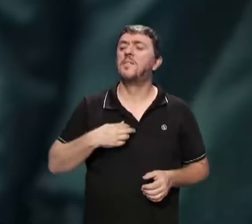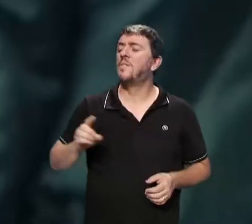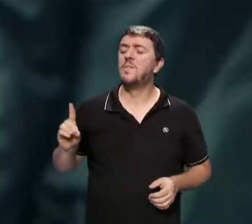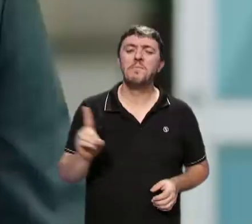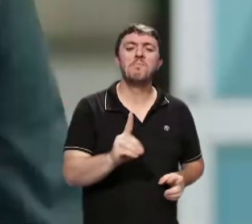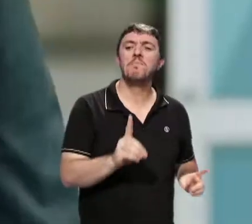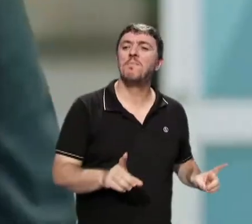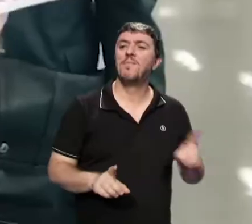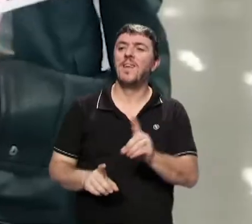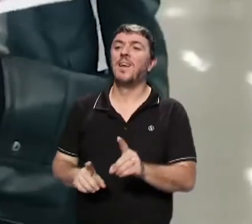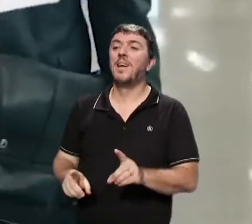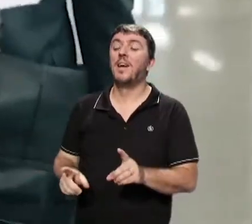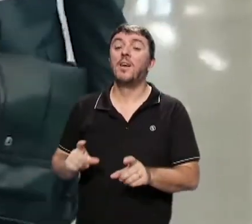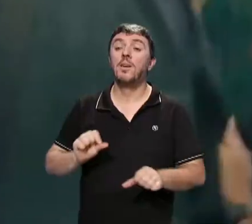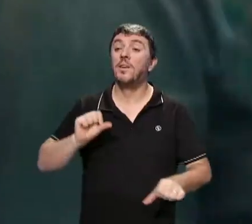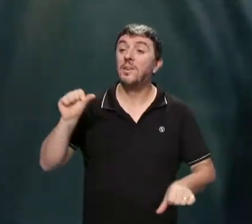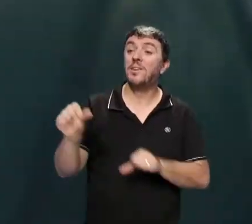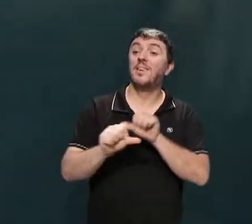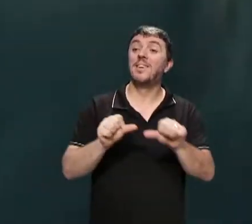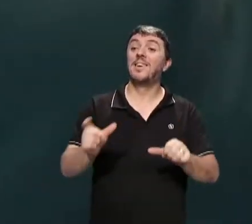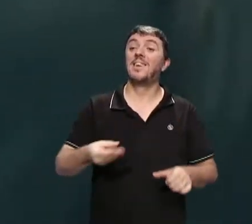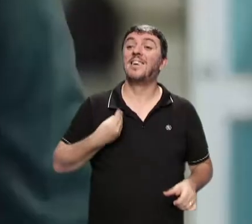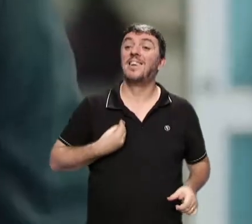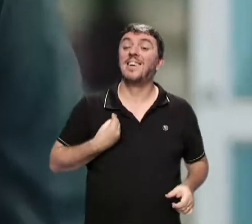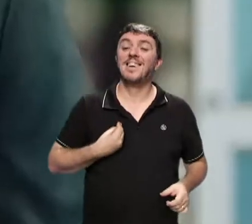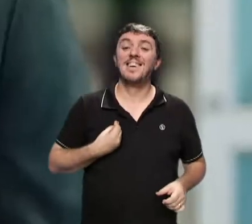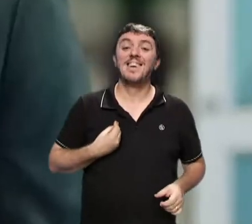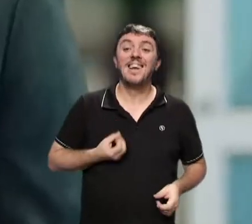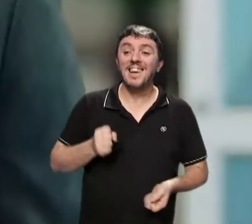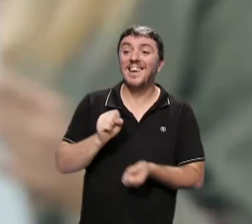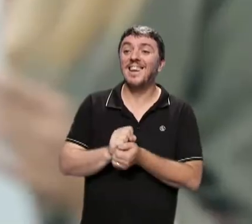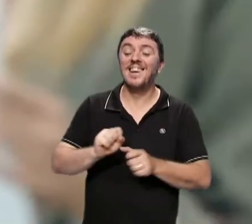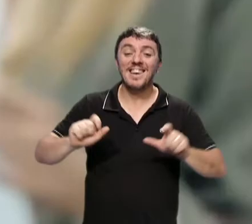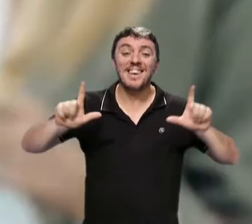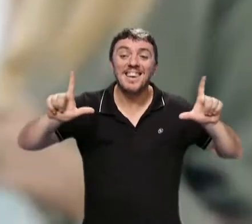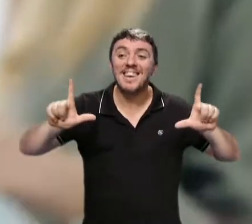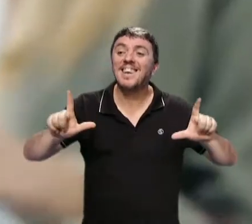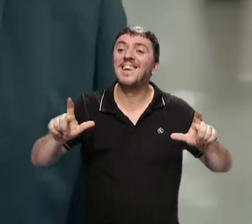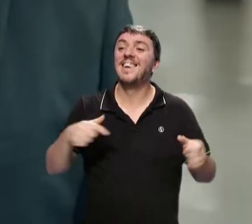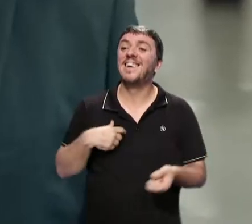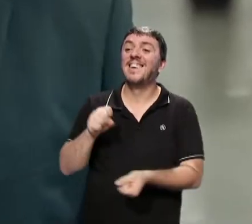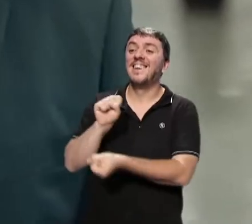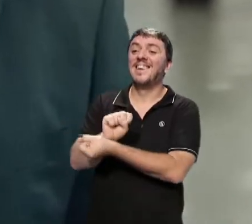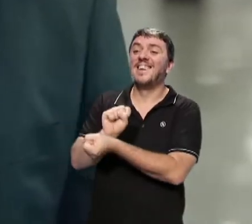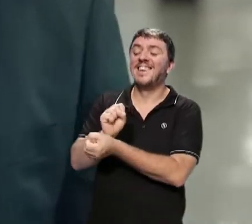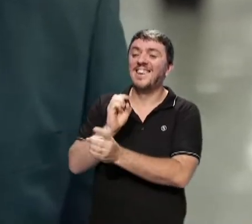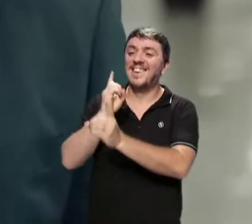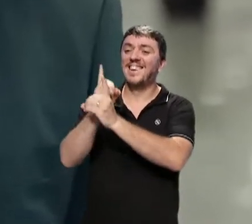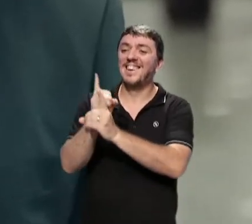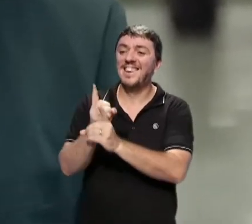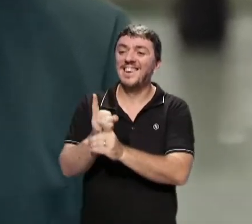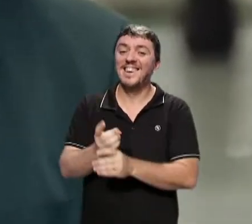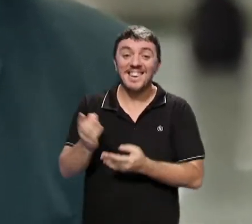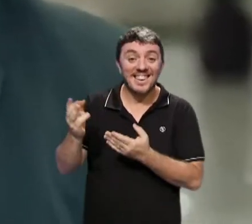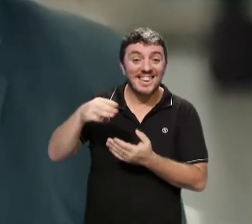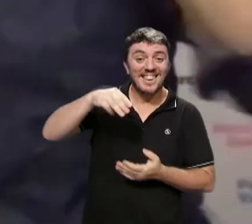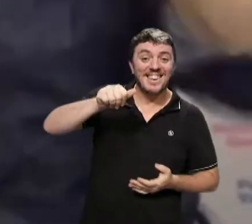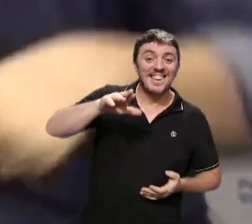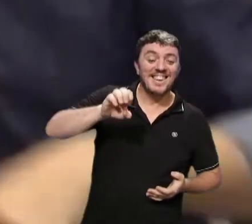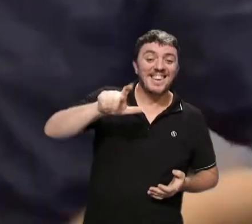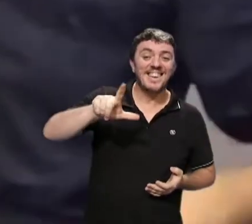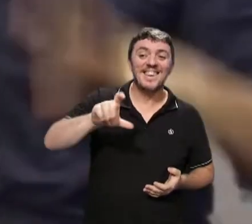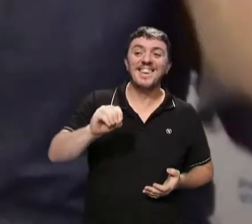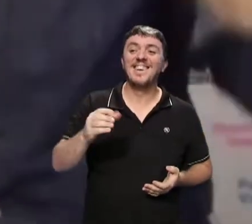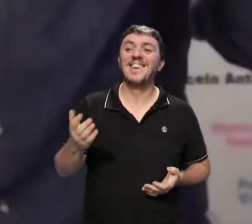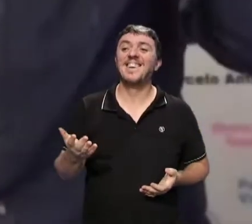pudesse mudar de vida? Marcelo? É. Ah, eu tava te esperando. É. É você, né? O que você